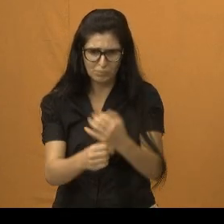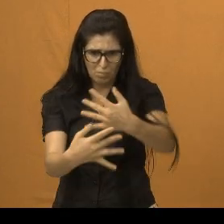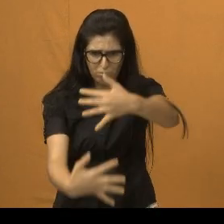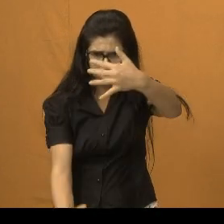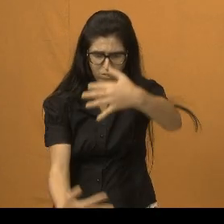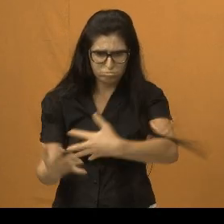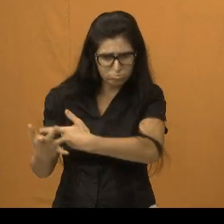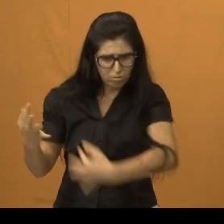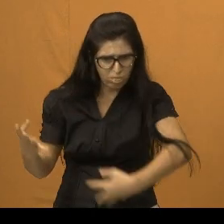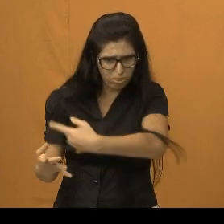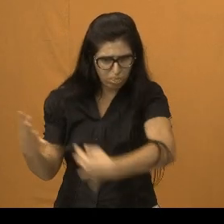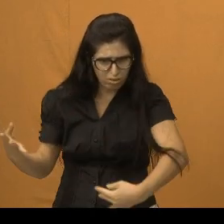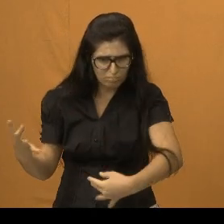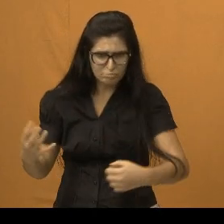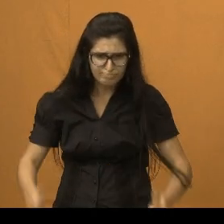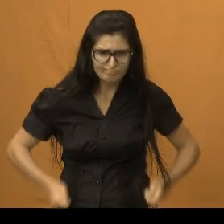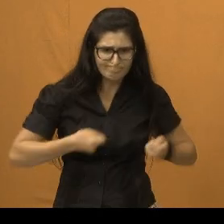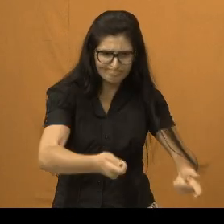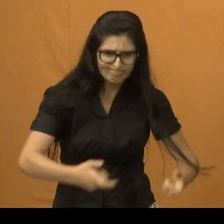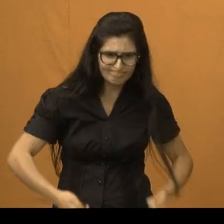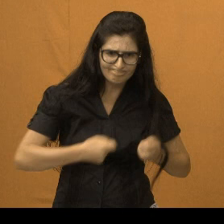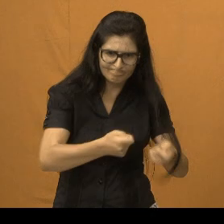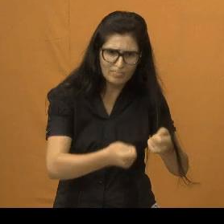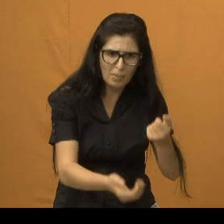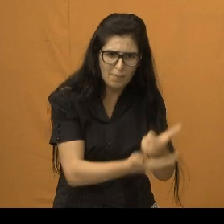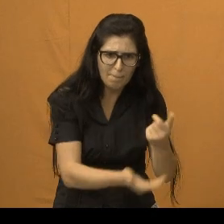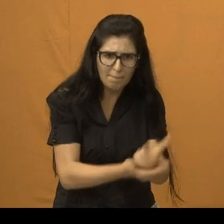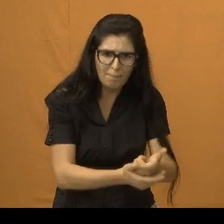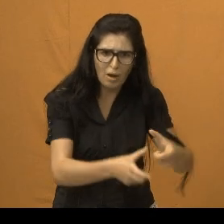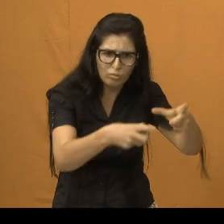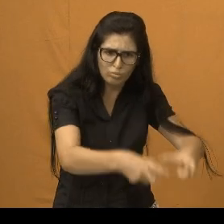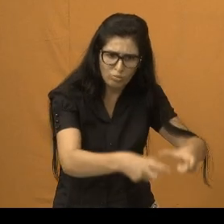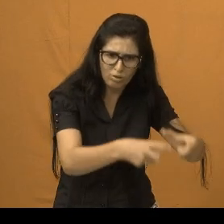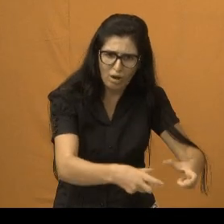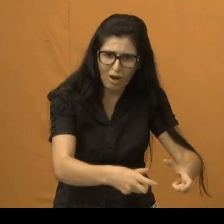que são os investimentos. Desses investimentos era previsto